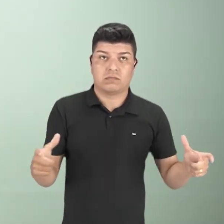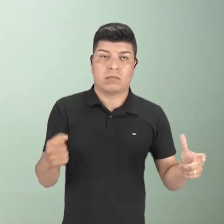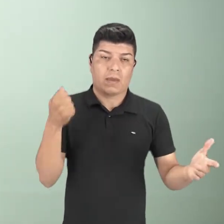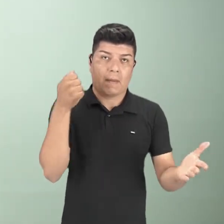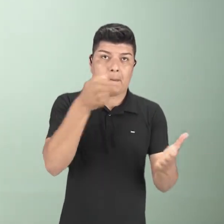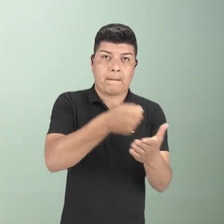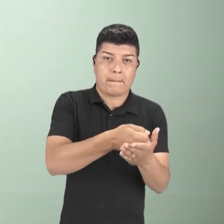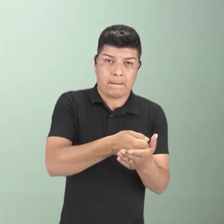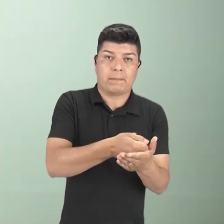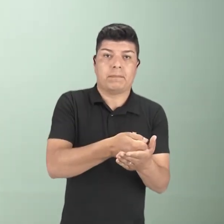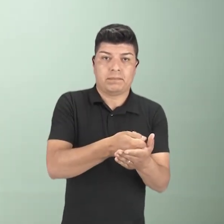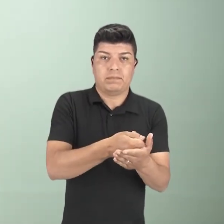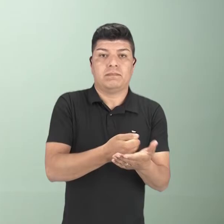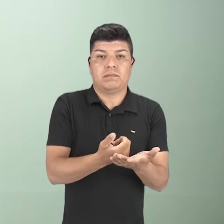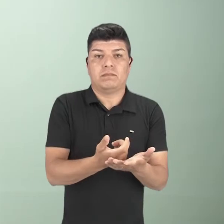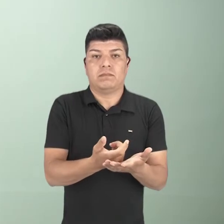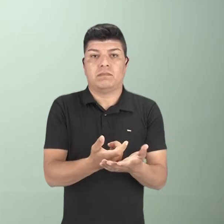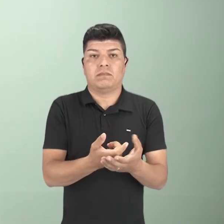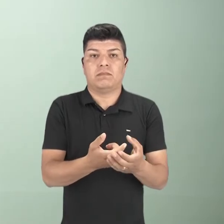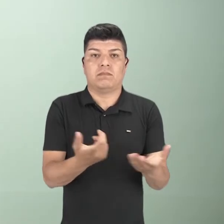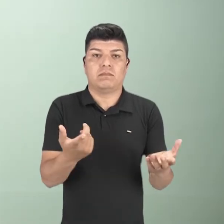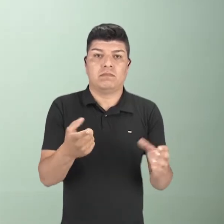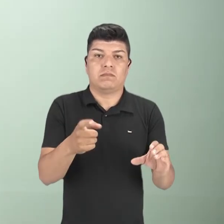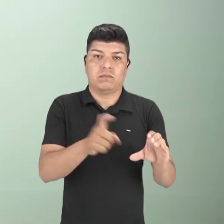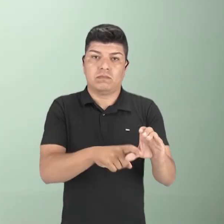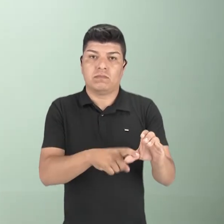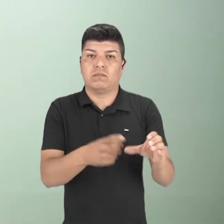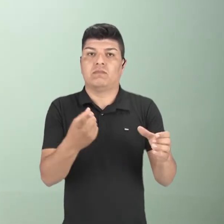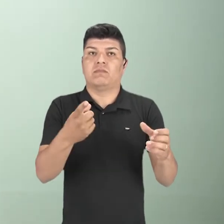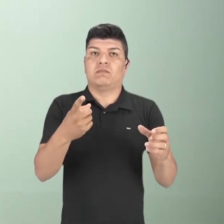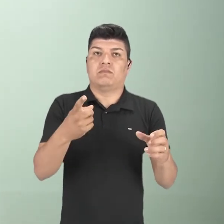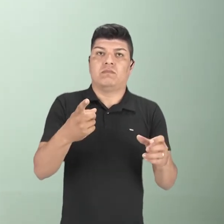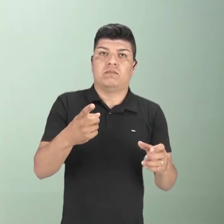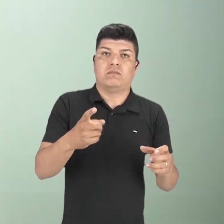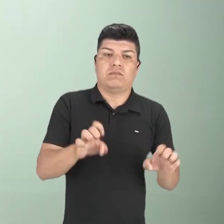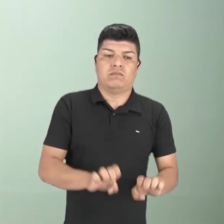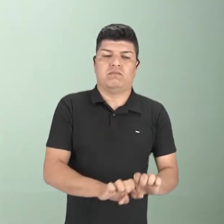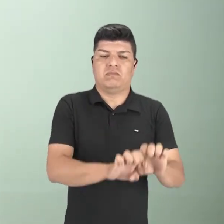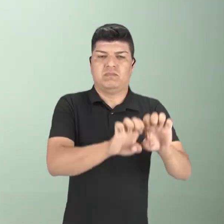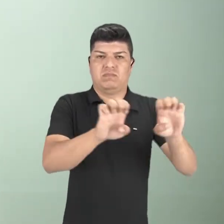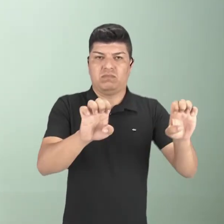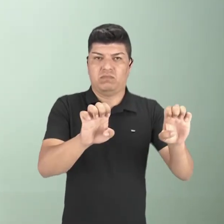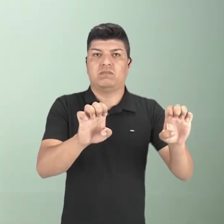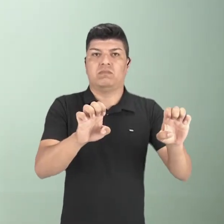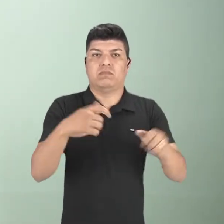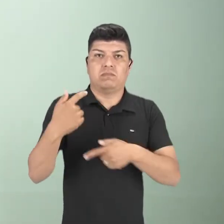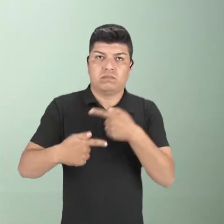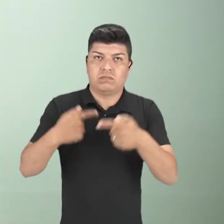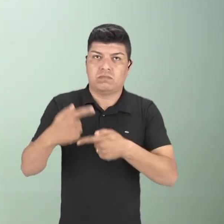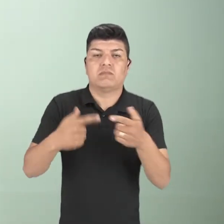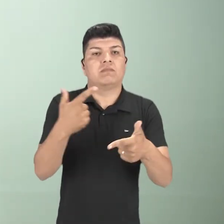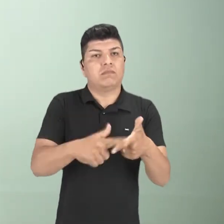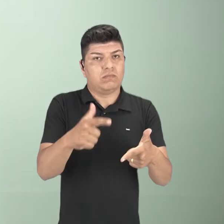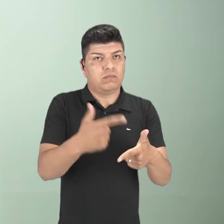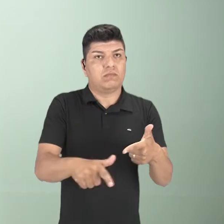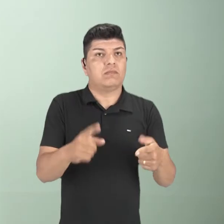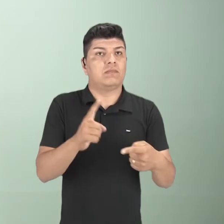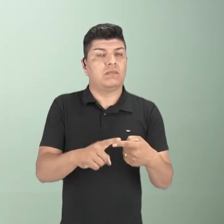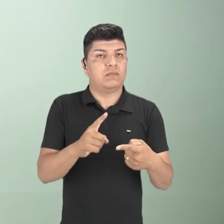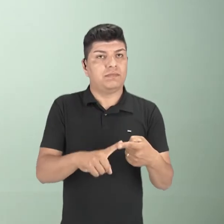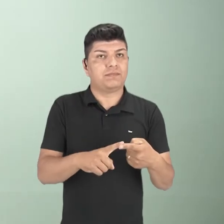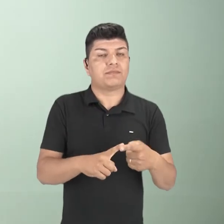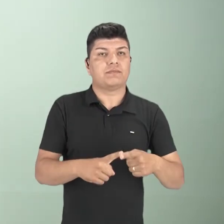impostos, eram eles que mantinham essa estrutura hierarquizada, essa estrutura rígida. E isso é um problema,